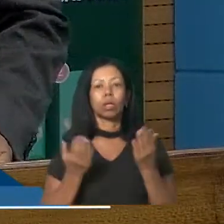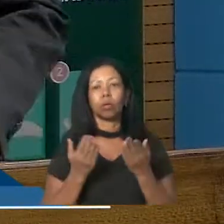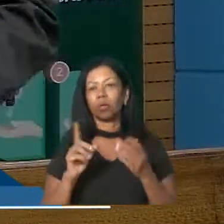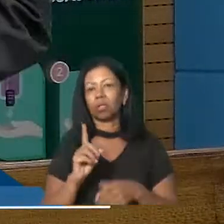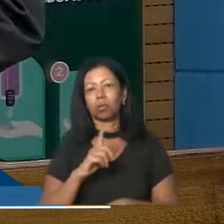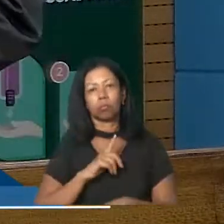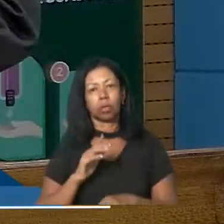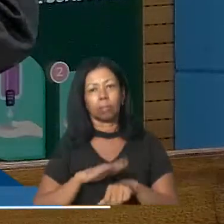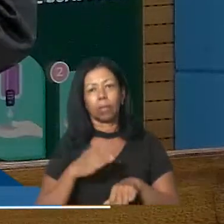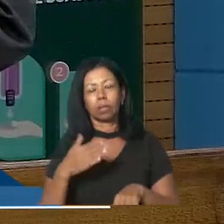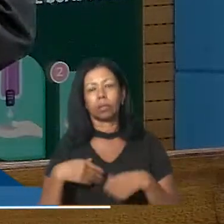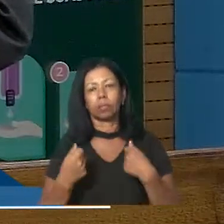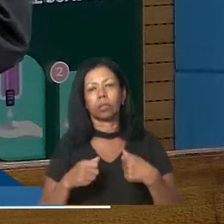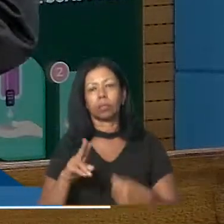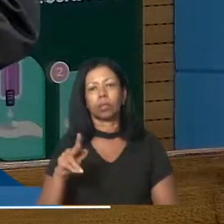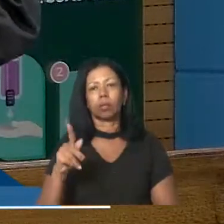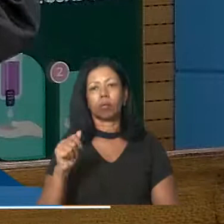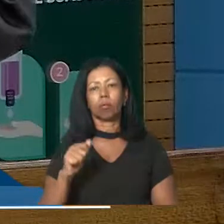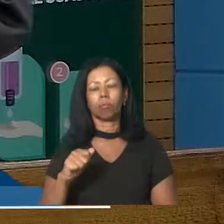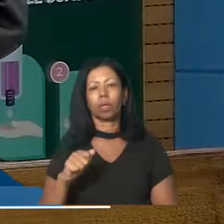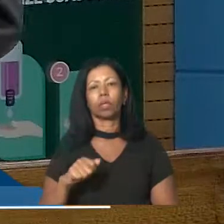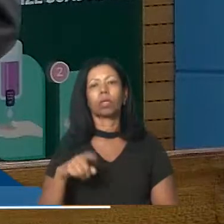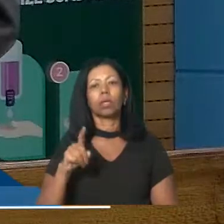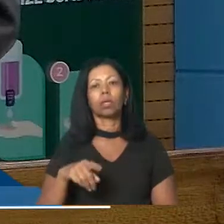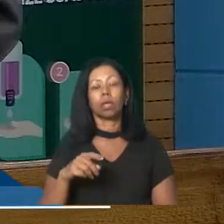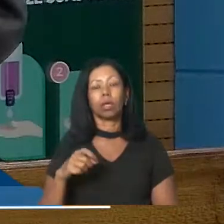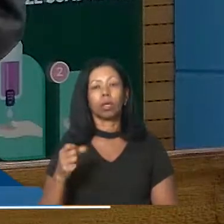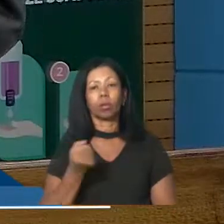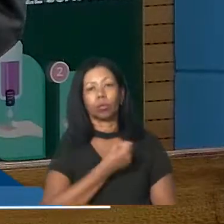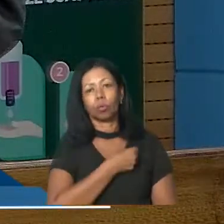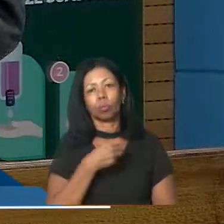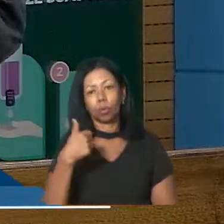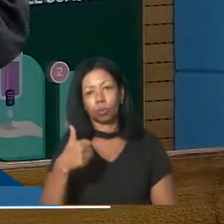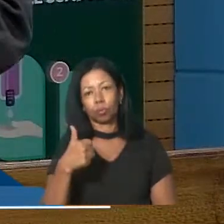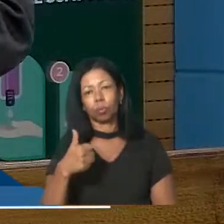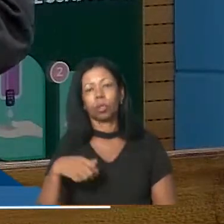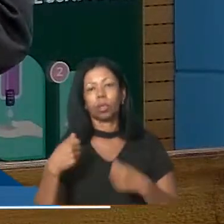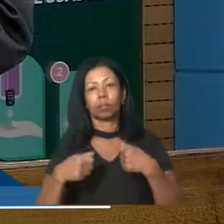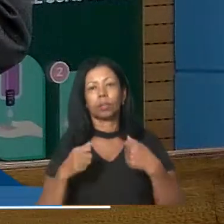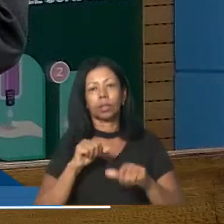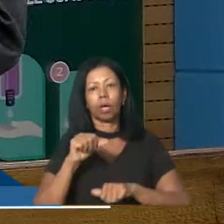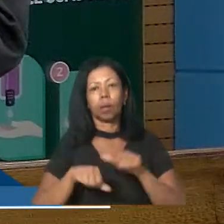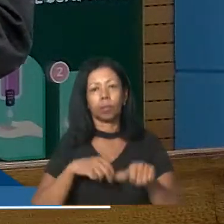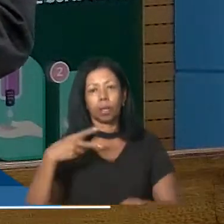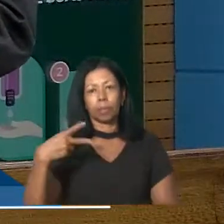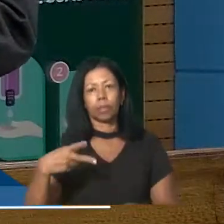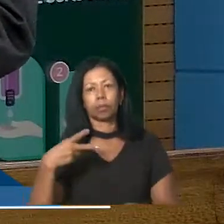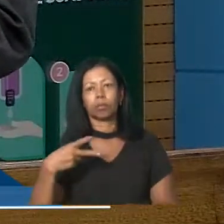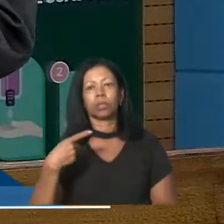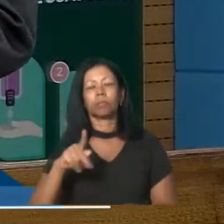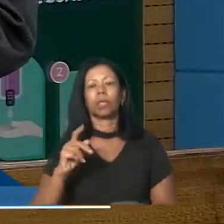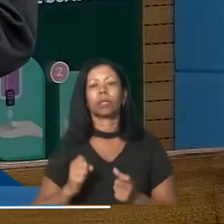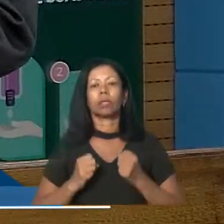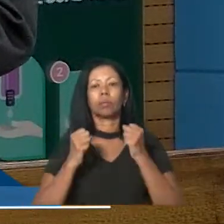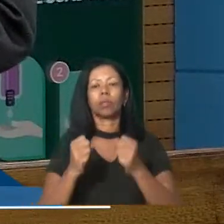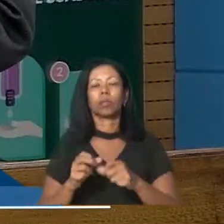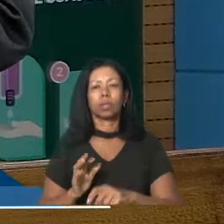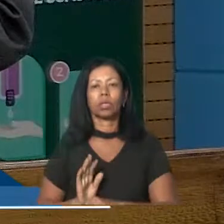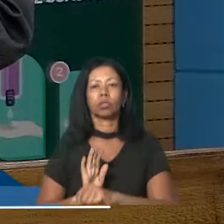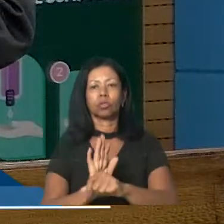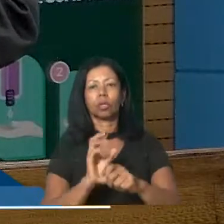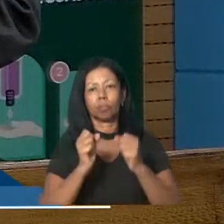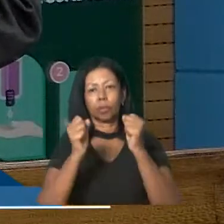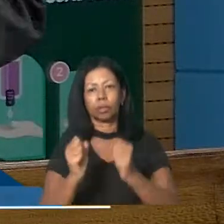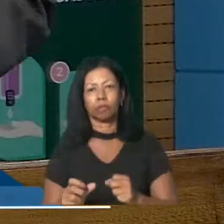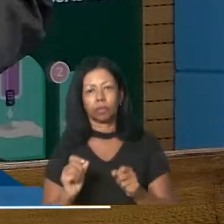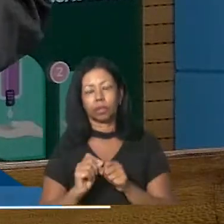UPA, que é porte 1, que precisa ser porte 2 para que dê esse tipo de atendimento, até mesmo